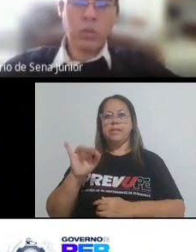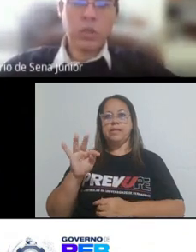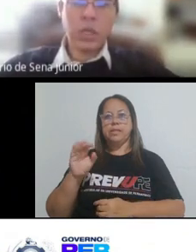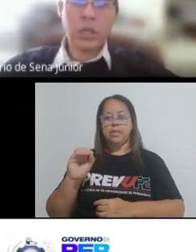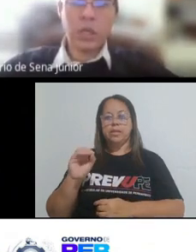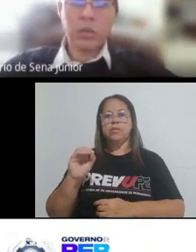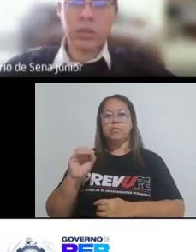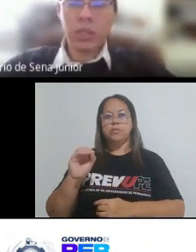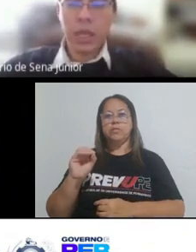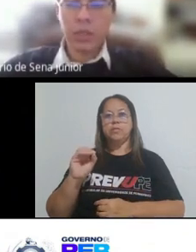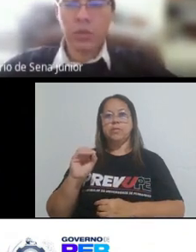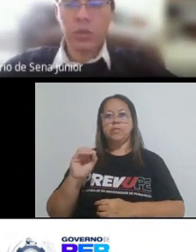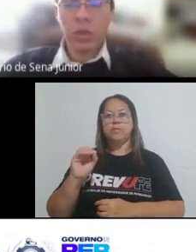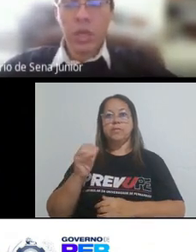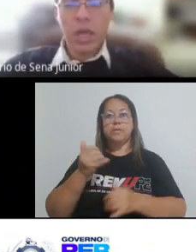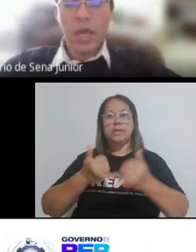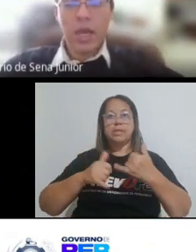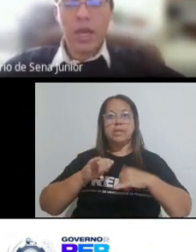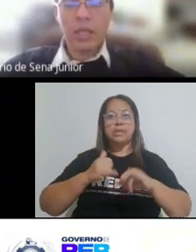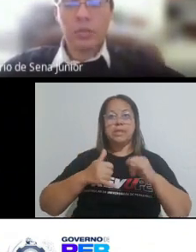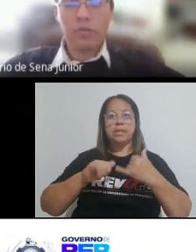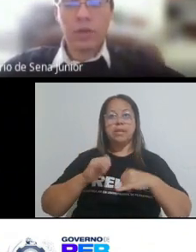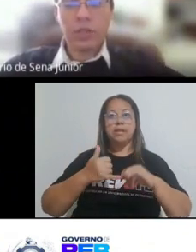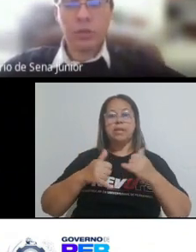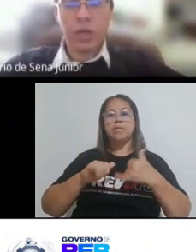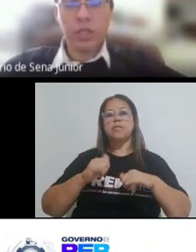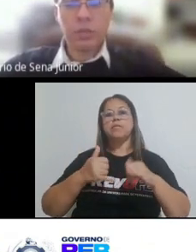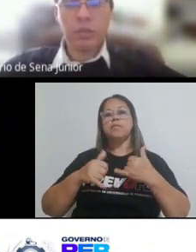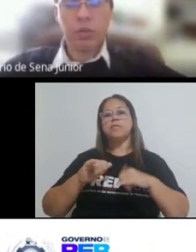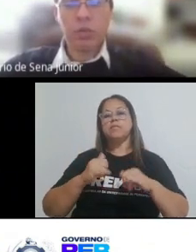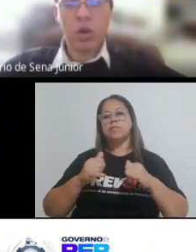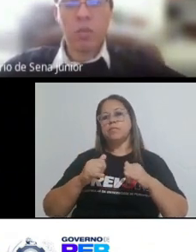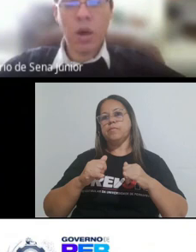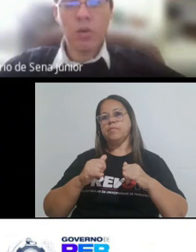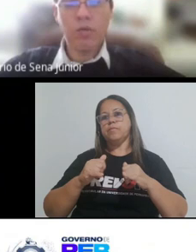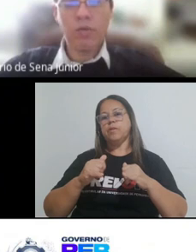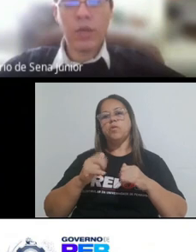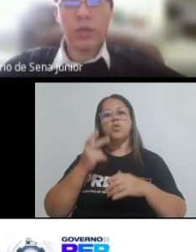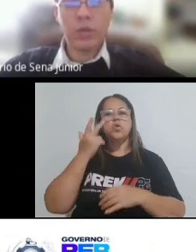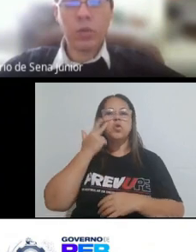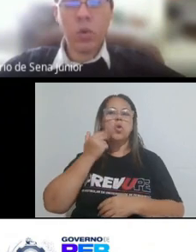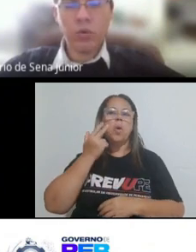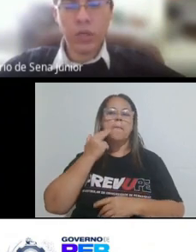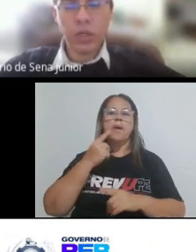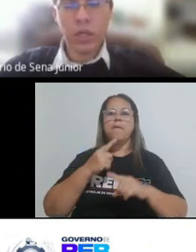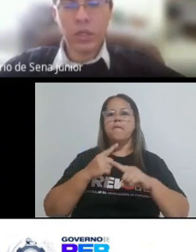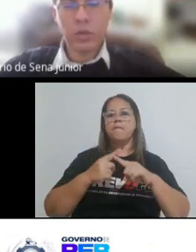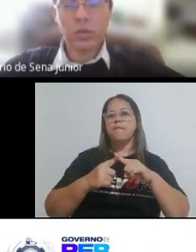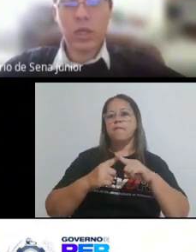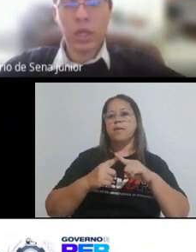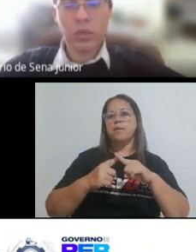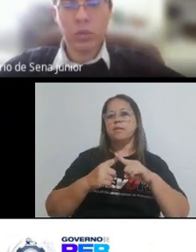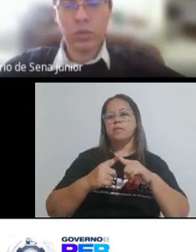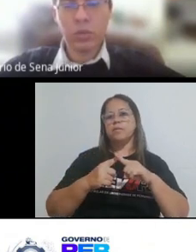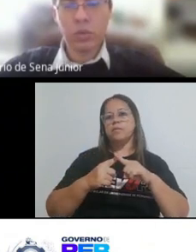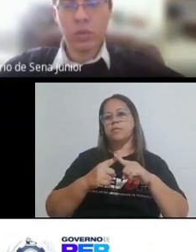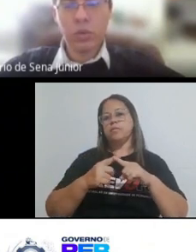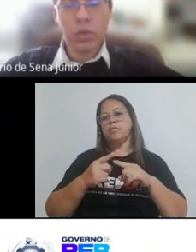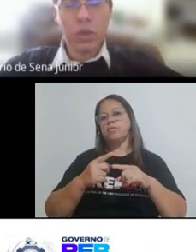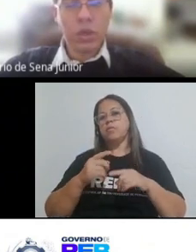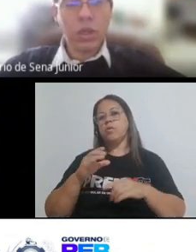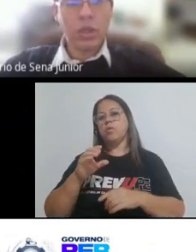chamaremos de atrito cinétrico, ela vai ser expressa por normal vezes o coeficiente de atrito cinétrico.